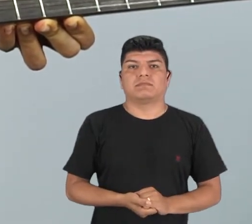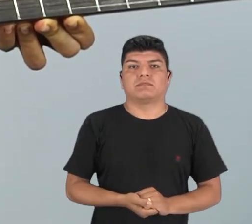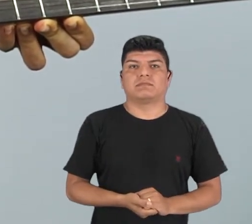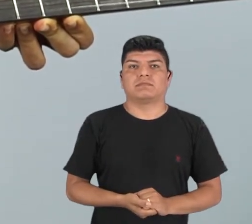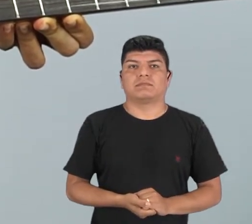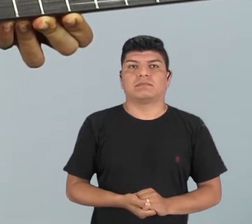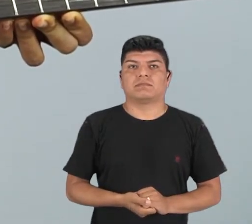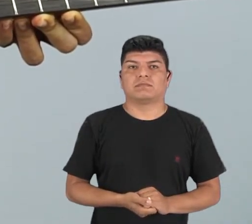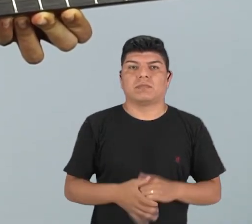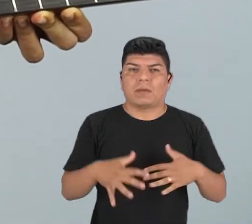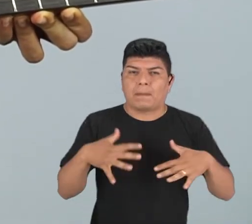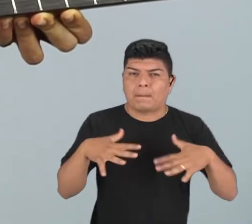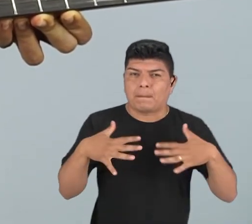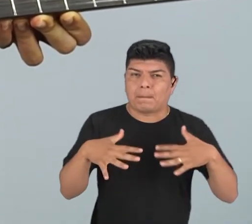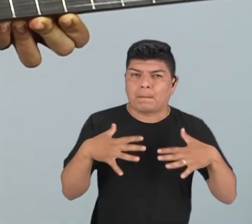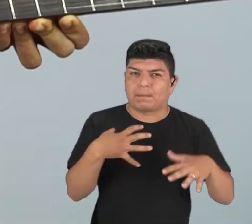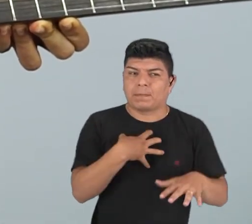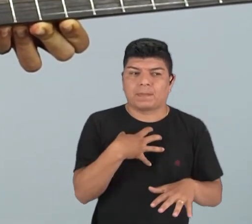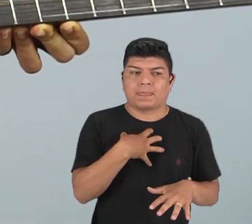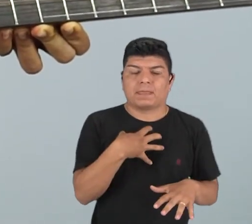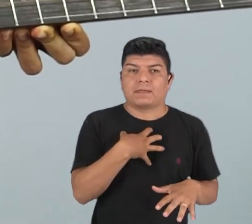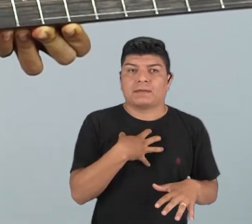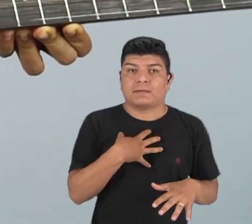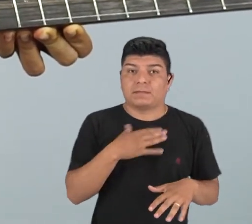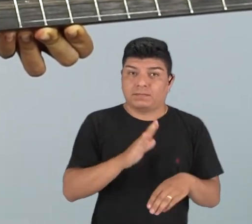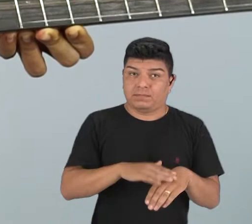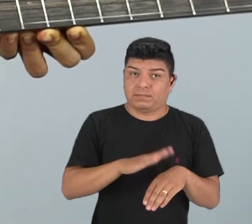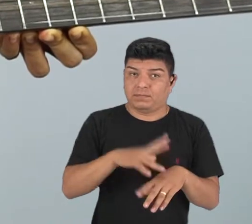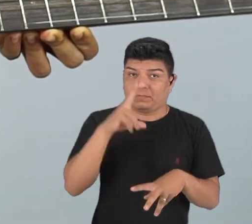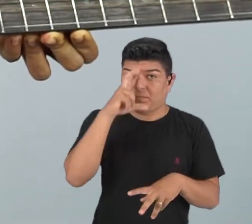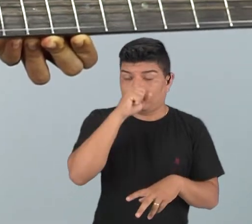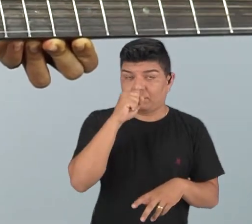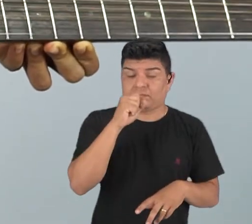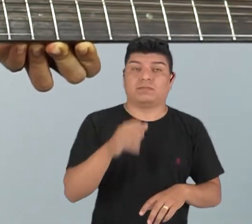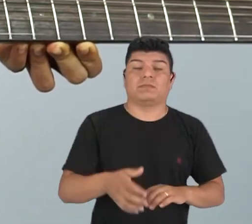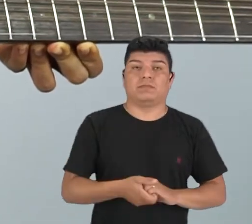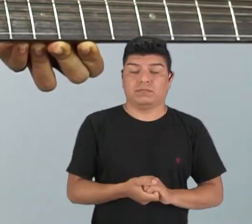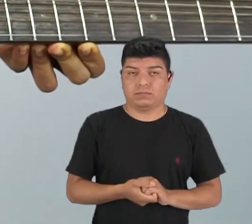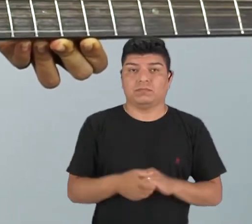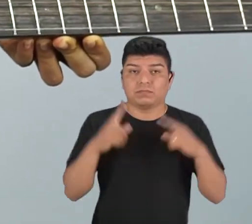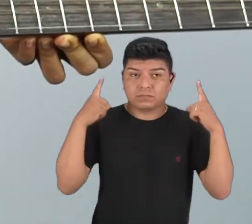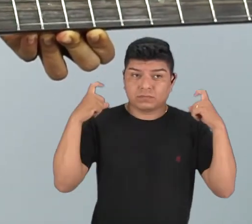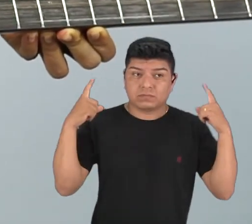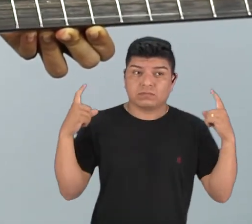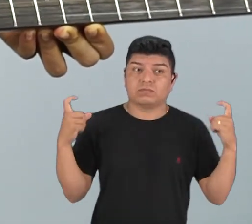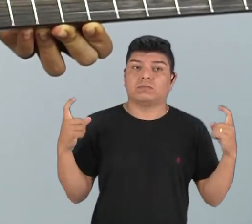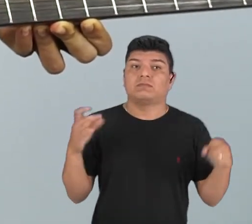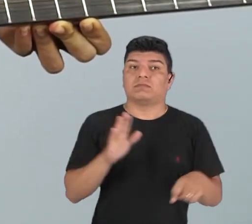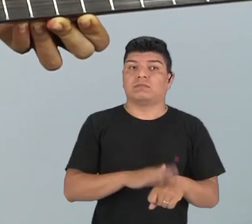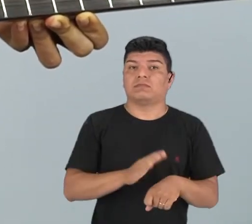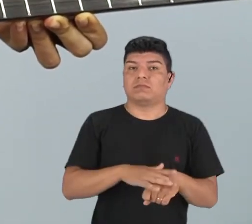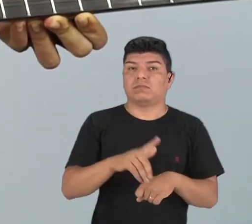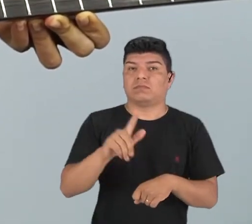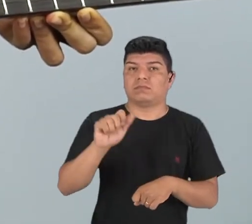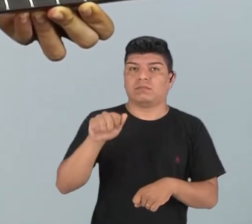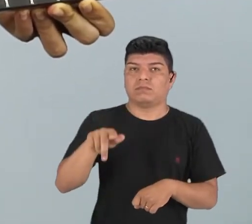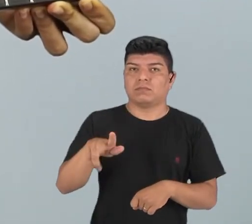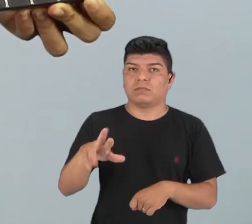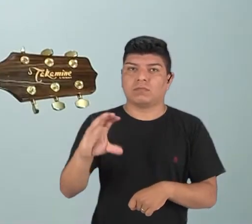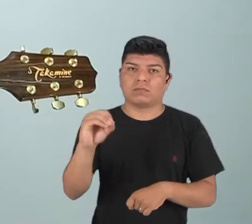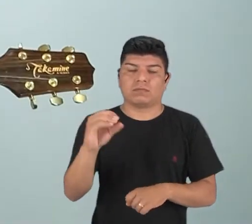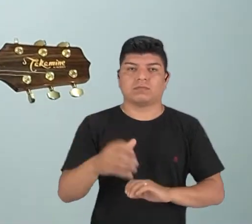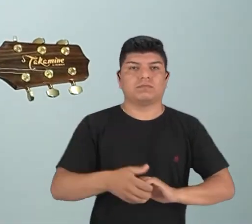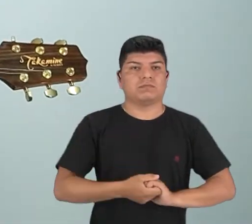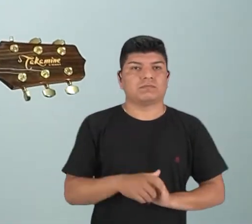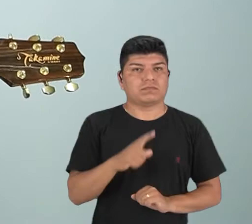Né? Então a vibração dela é maior. Então o som vai ser mais agudo.